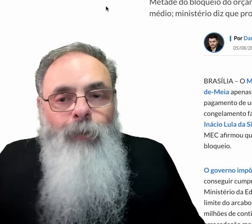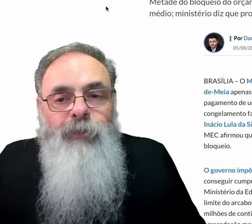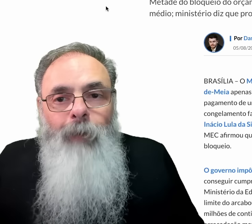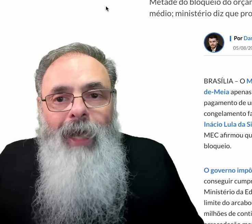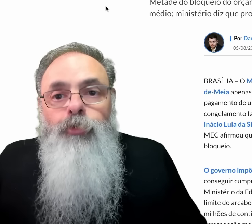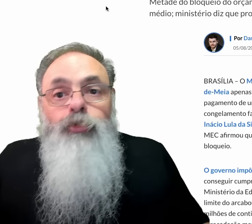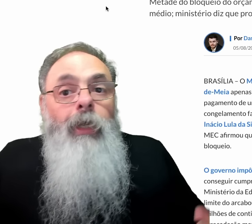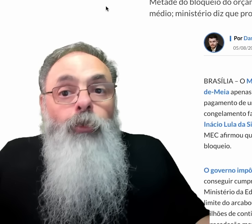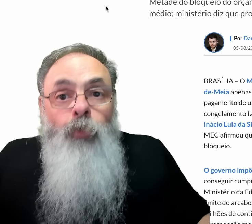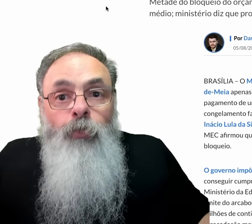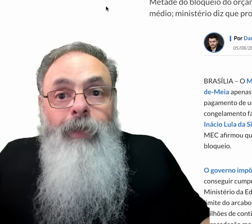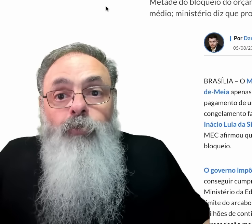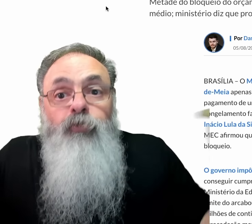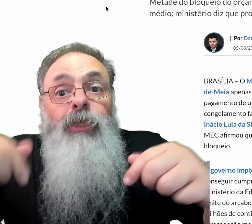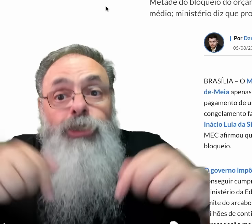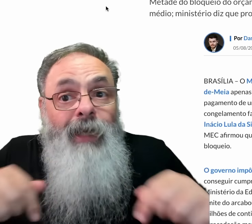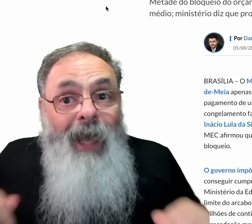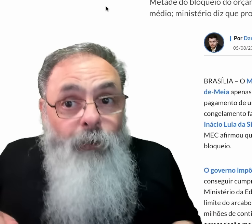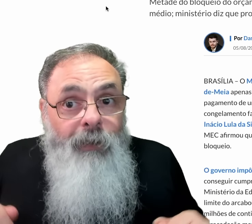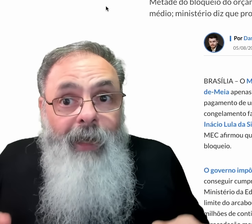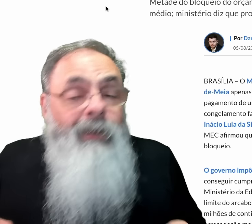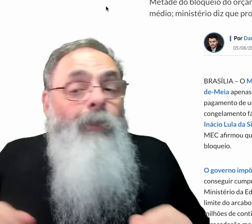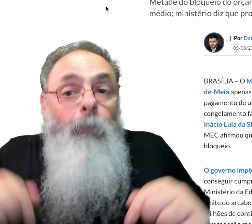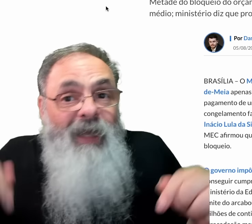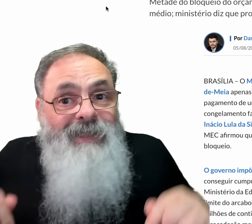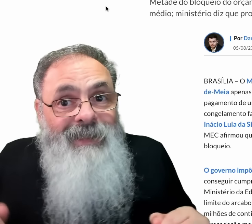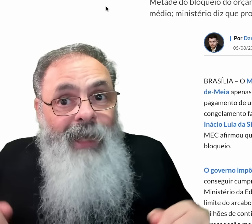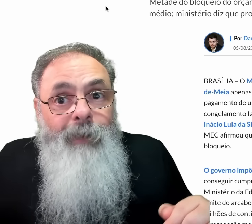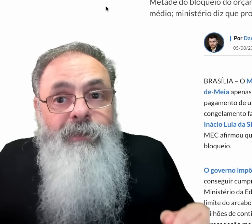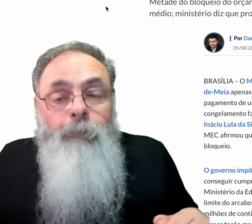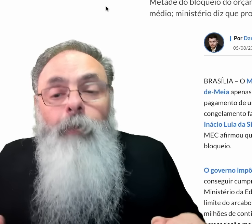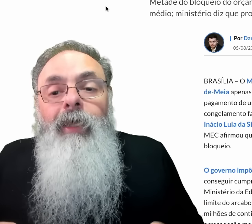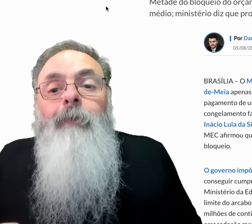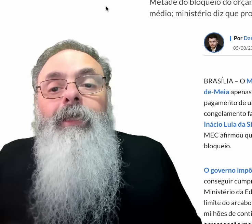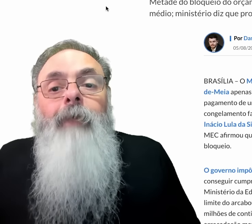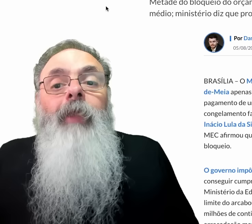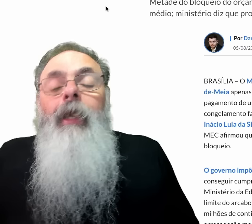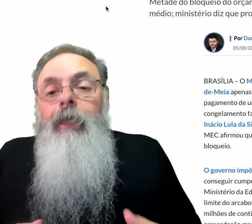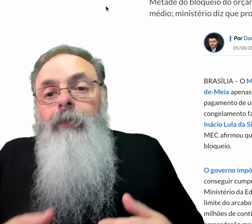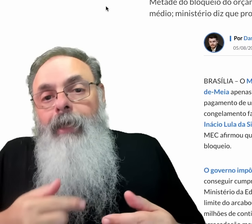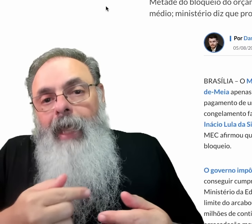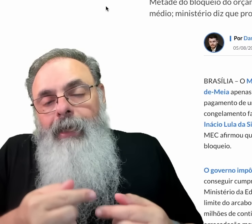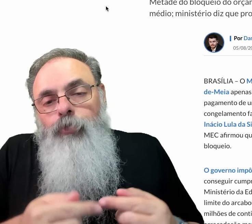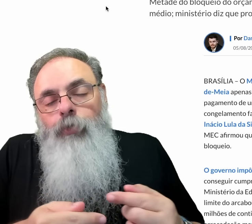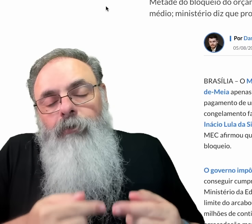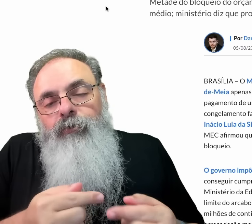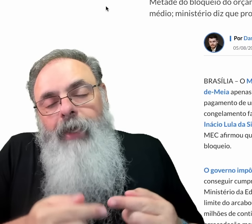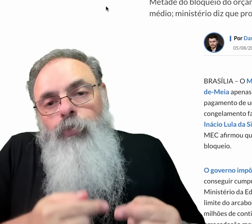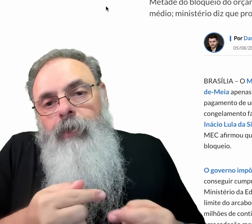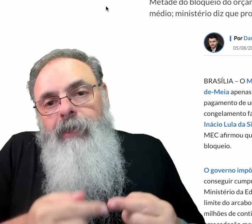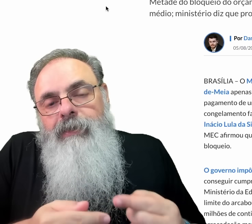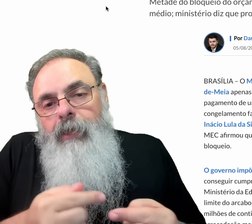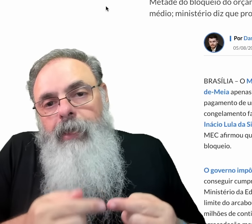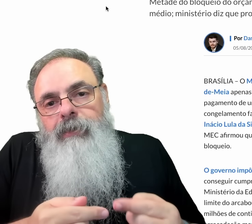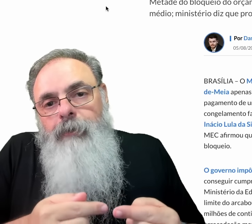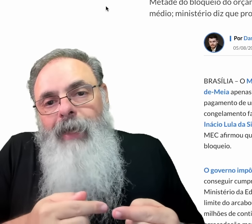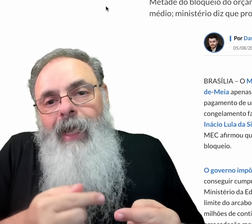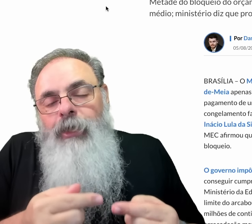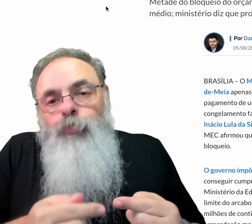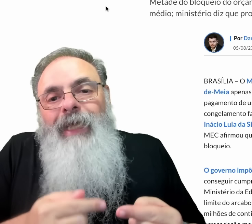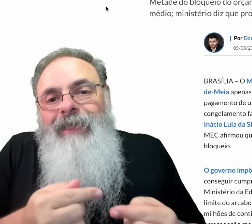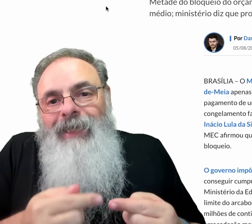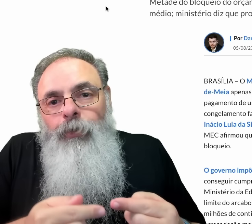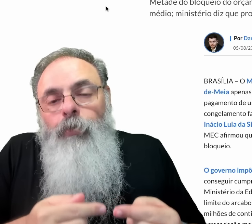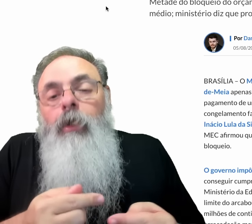salários mais baixos tudo isso foi tirado dela ela não percebe esse problema né E E é isso que faz com que esse esse